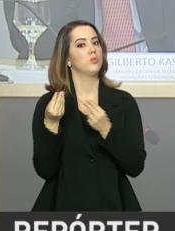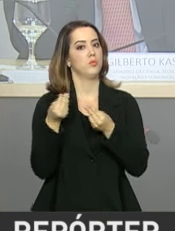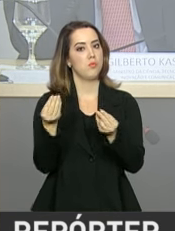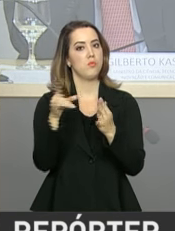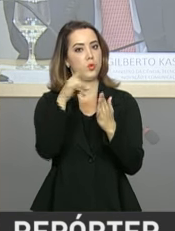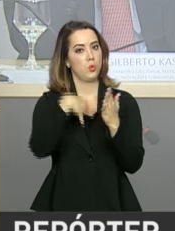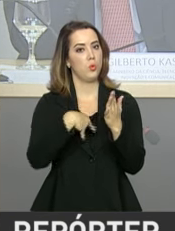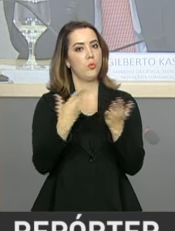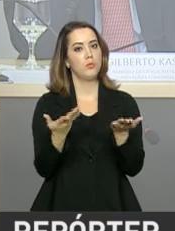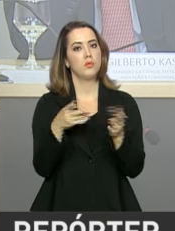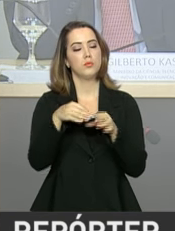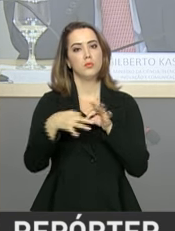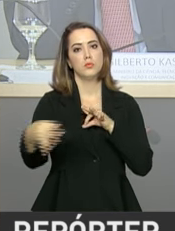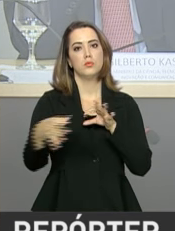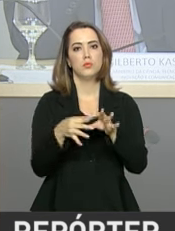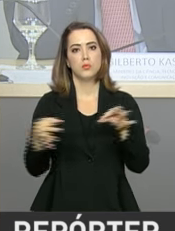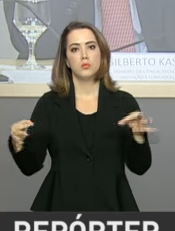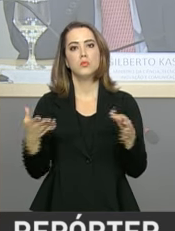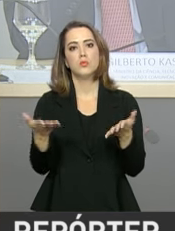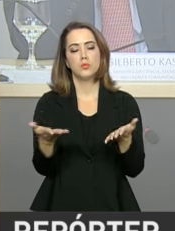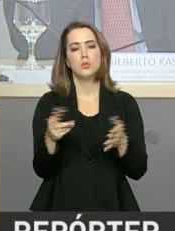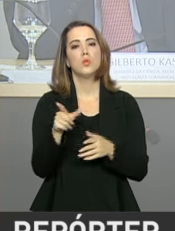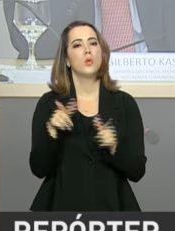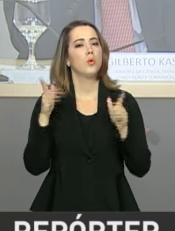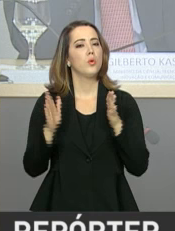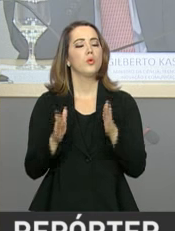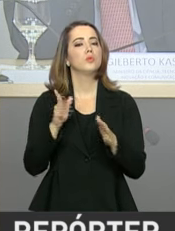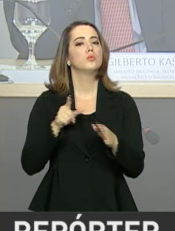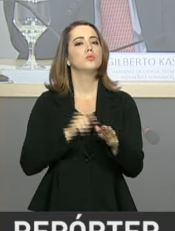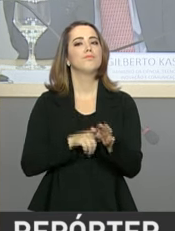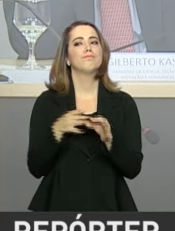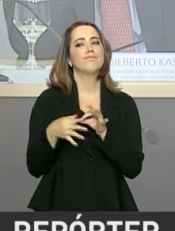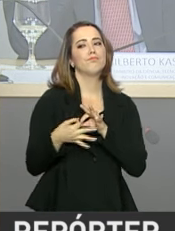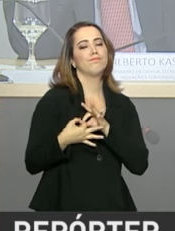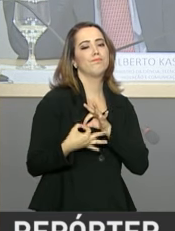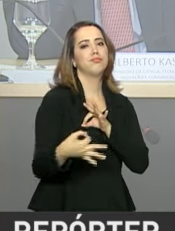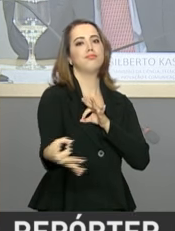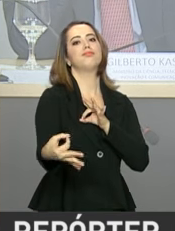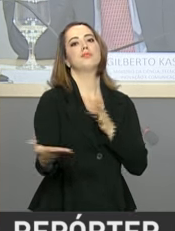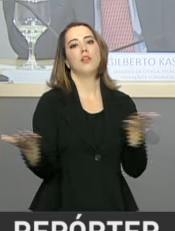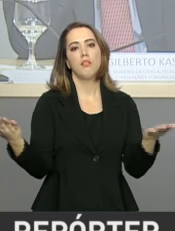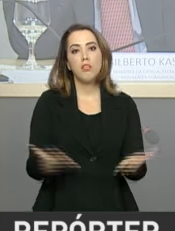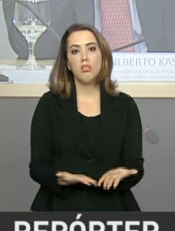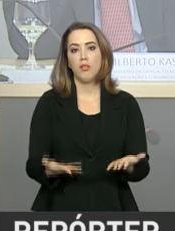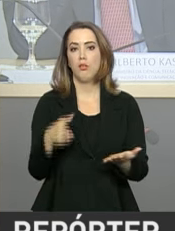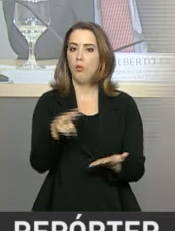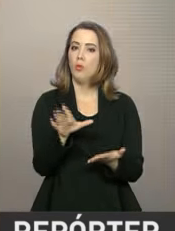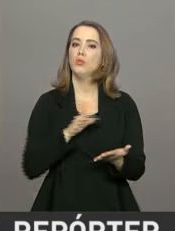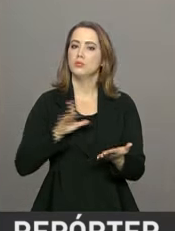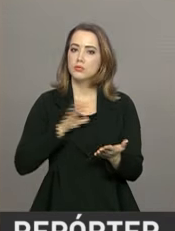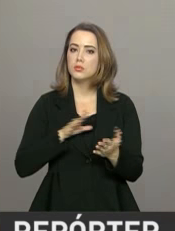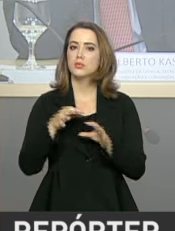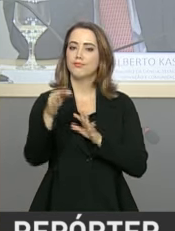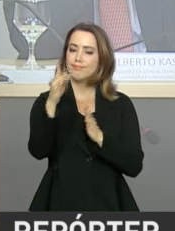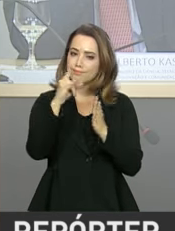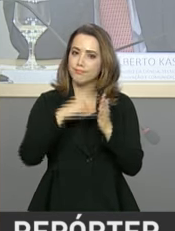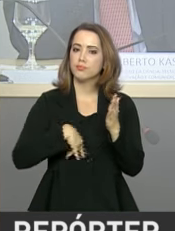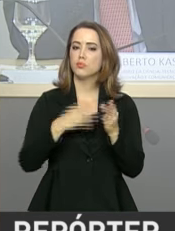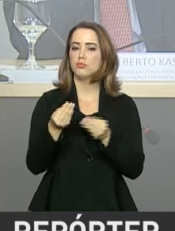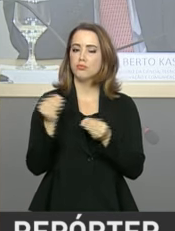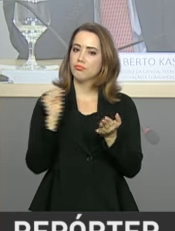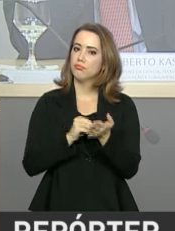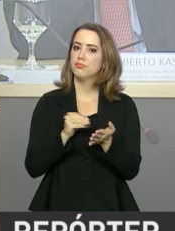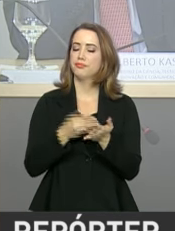feito levou-se um tempo enorme para que se fizesse essa demarcação e ainda hoje se processa ou processam-se